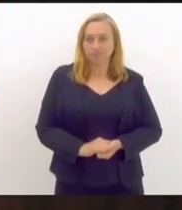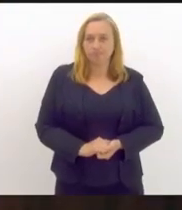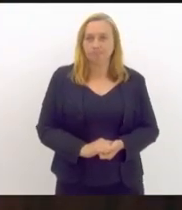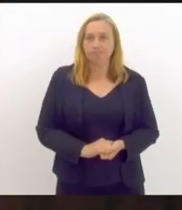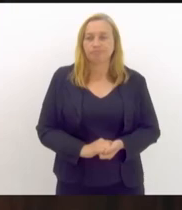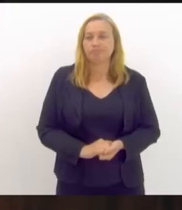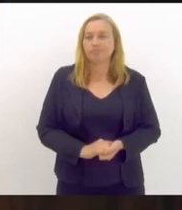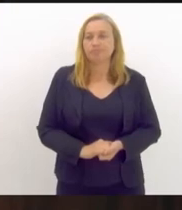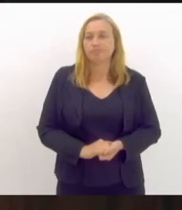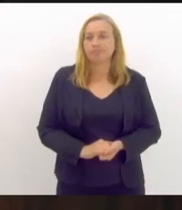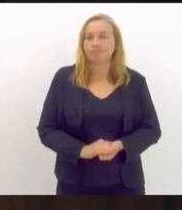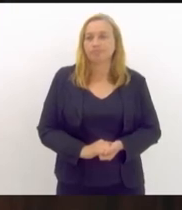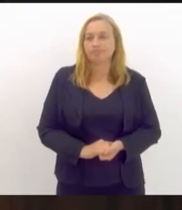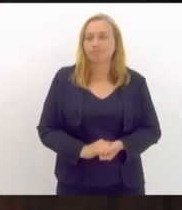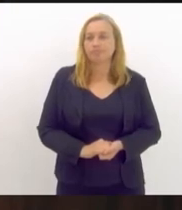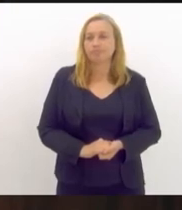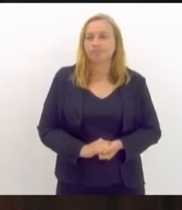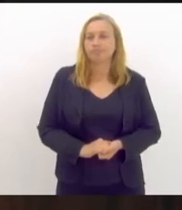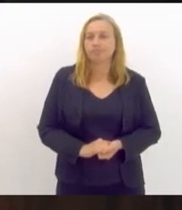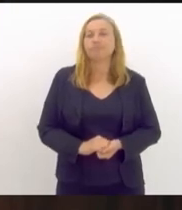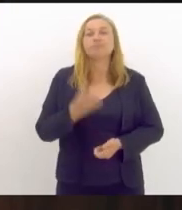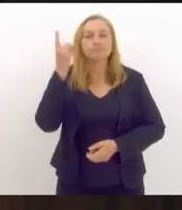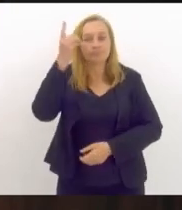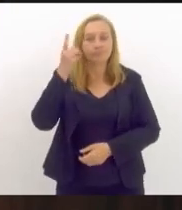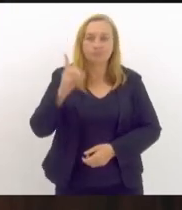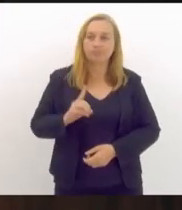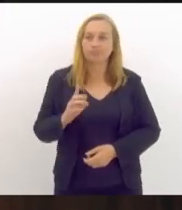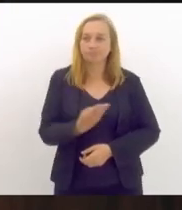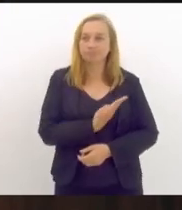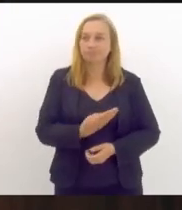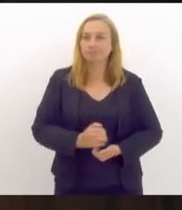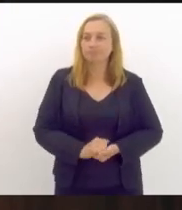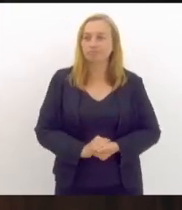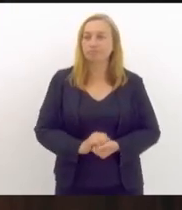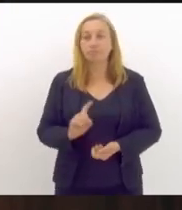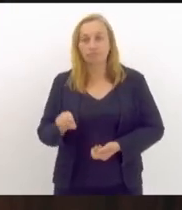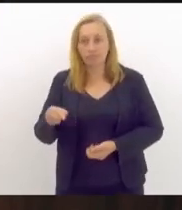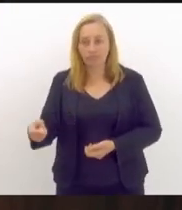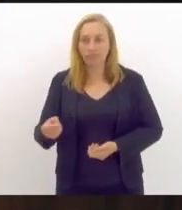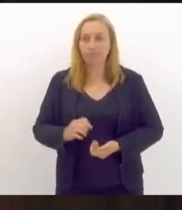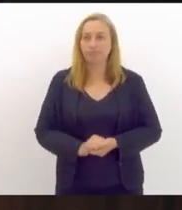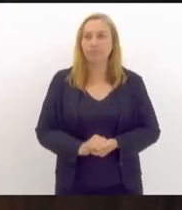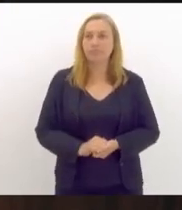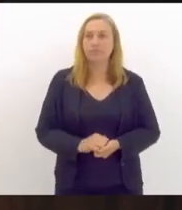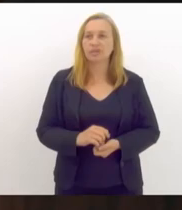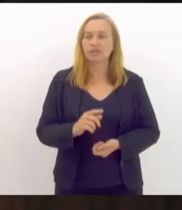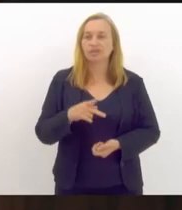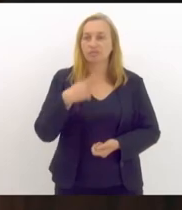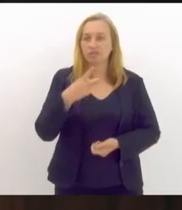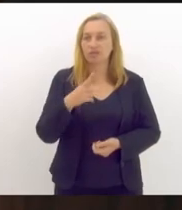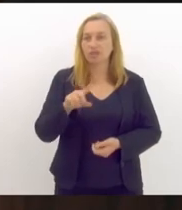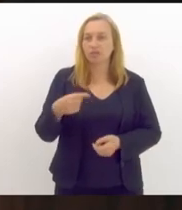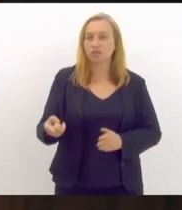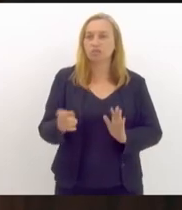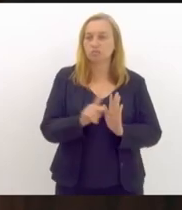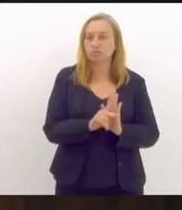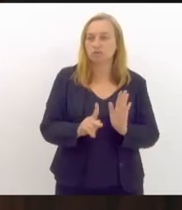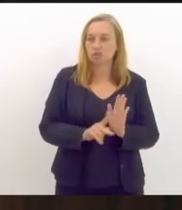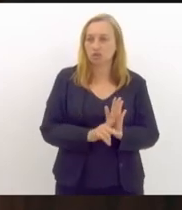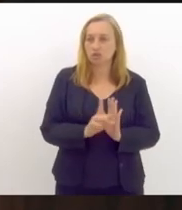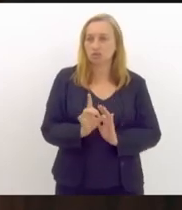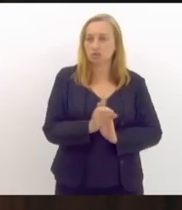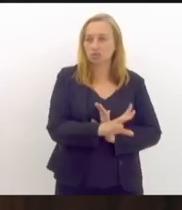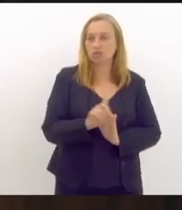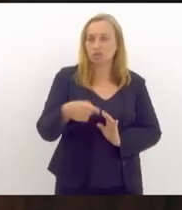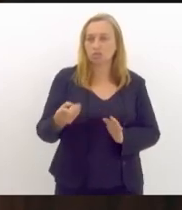fidedigna para passar para vossa excelência deputada Dani Balbi logo em seguida eu vou cantar o próximo projeto e passamos para